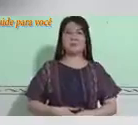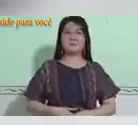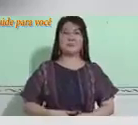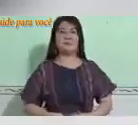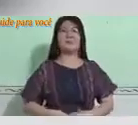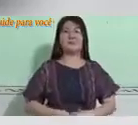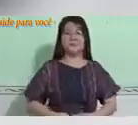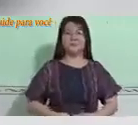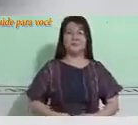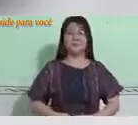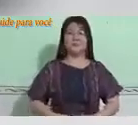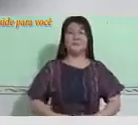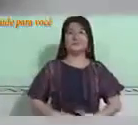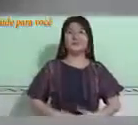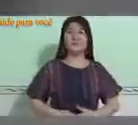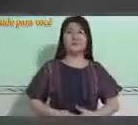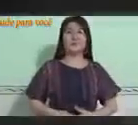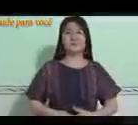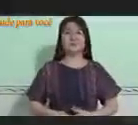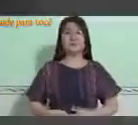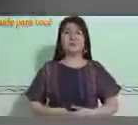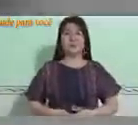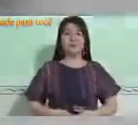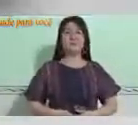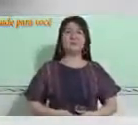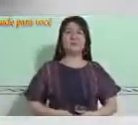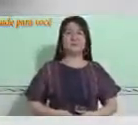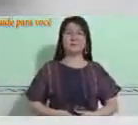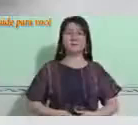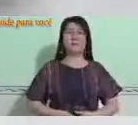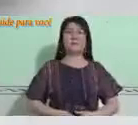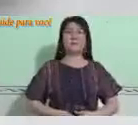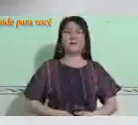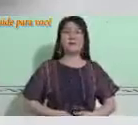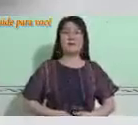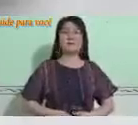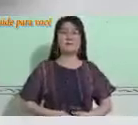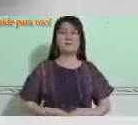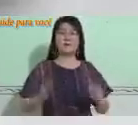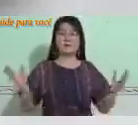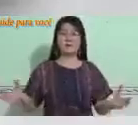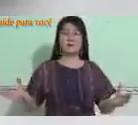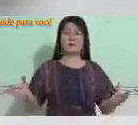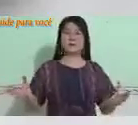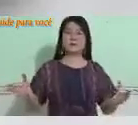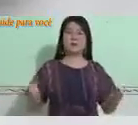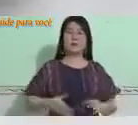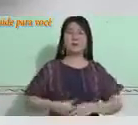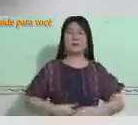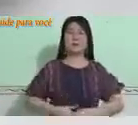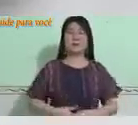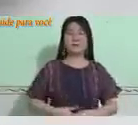IMPORTANTR ao hospital ou consulta um urologista para iniciar o tratamento com remédios analgésicos, vírgula, como paracetamol